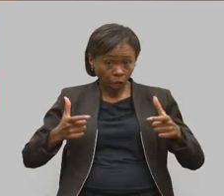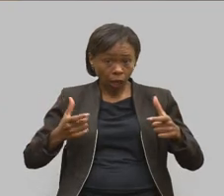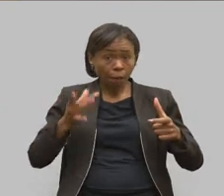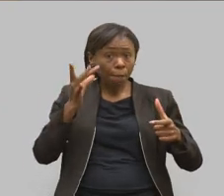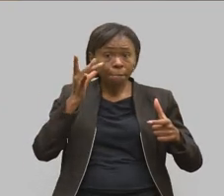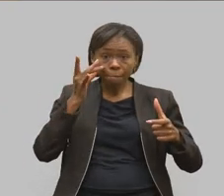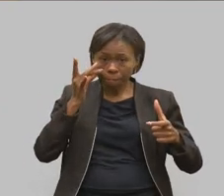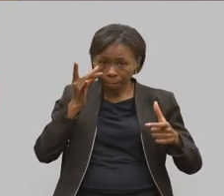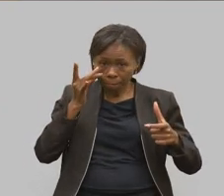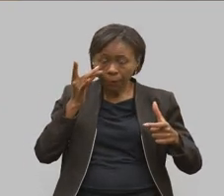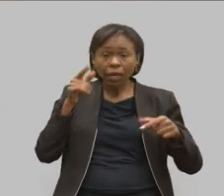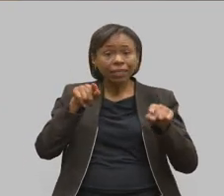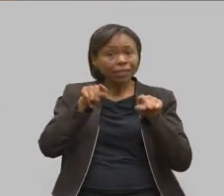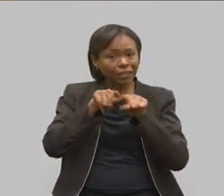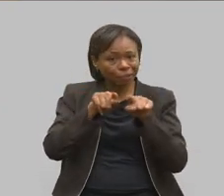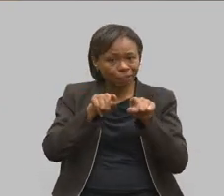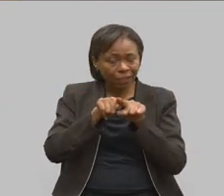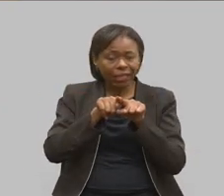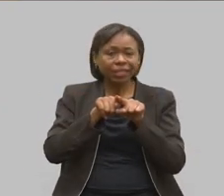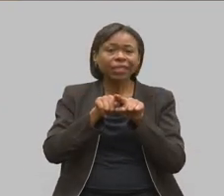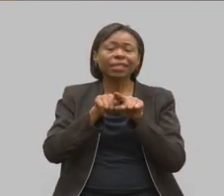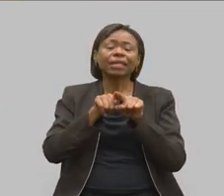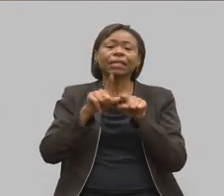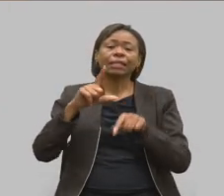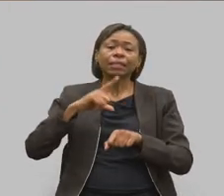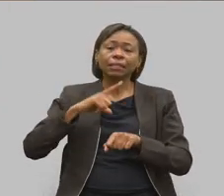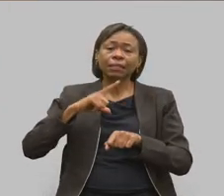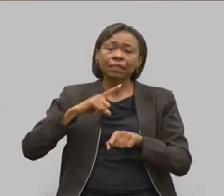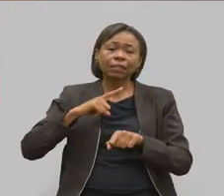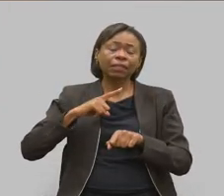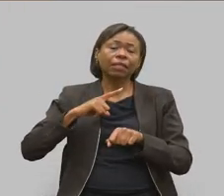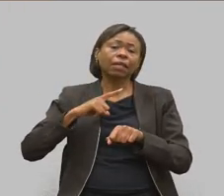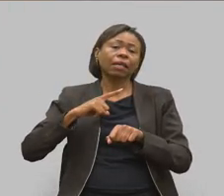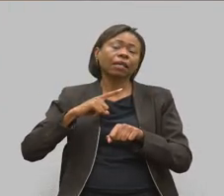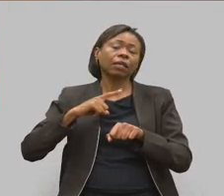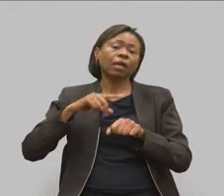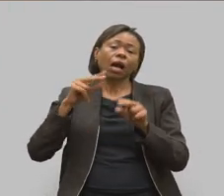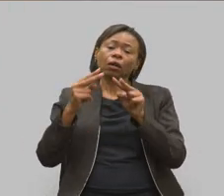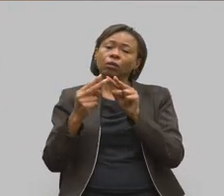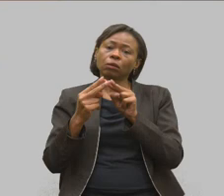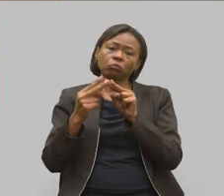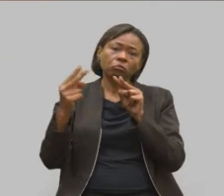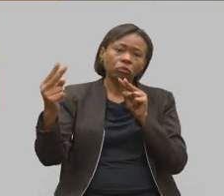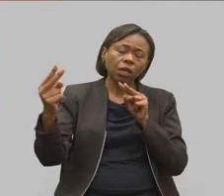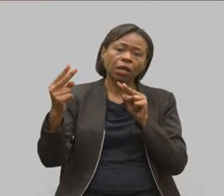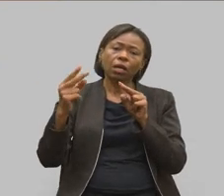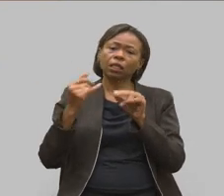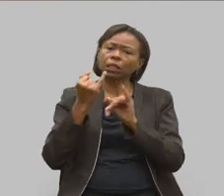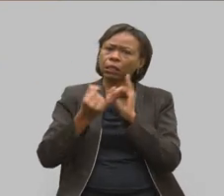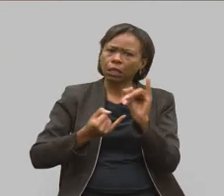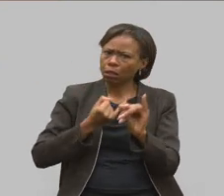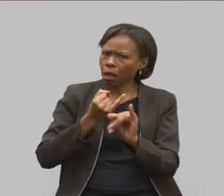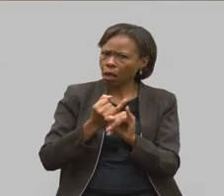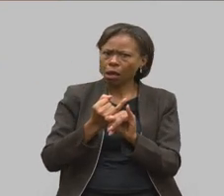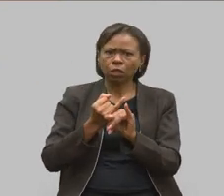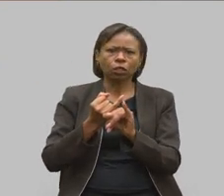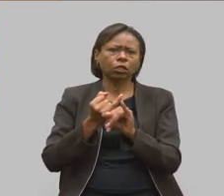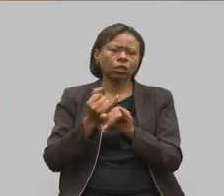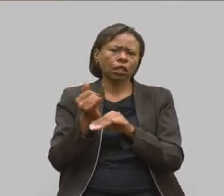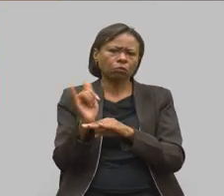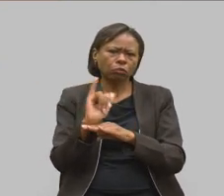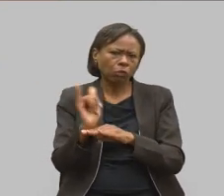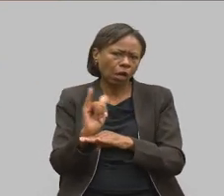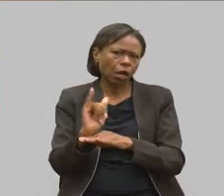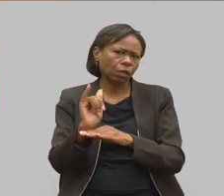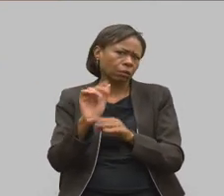temos também os canais de participação e de interatividade do Portal da Assembleia nós recebemos agora a